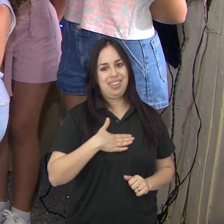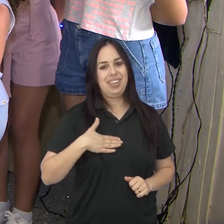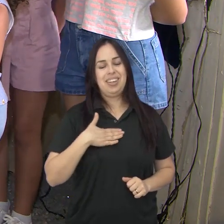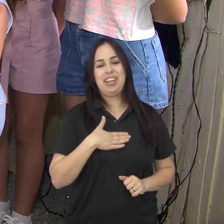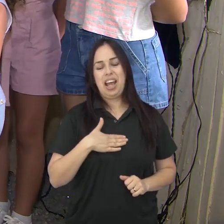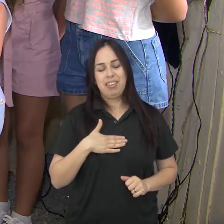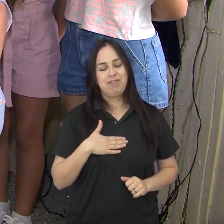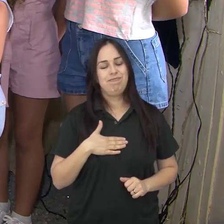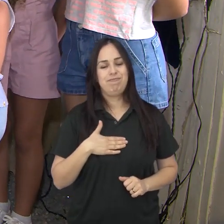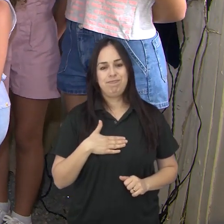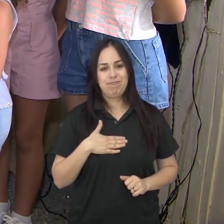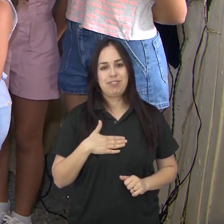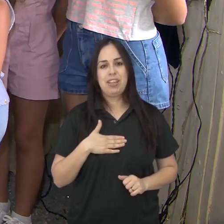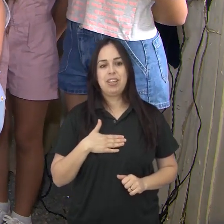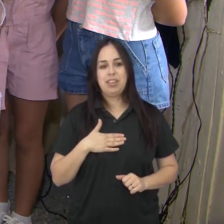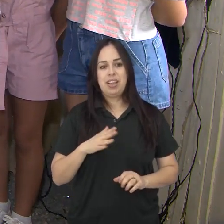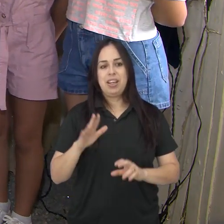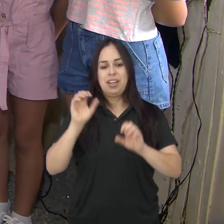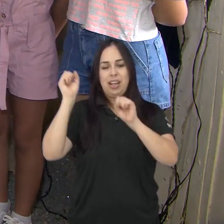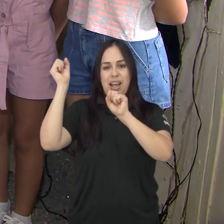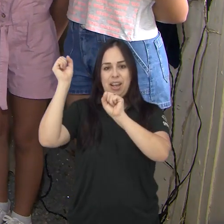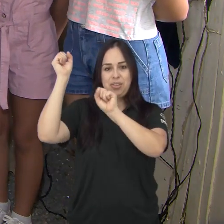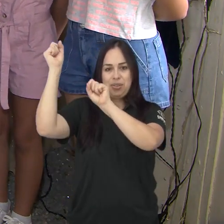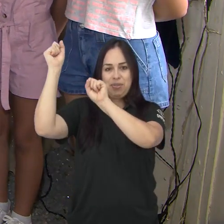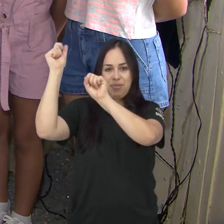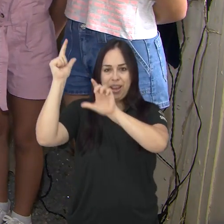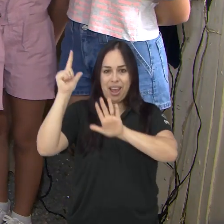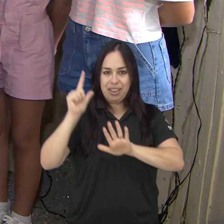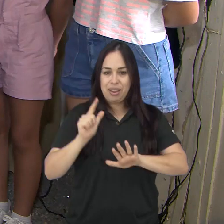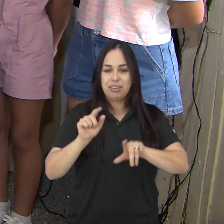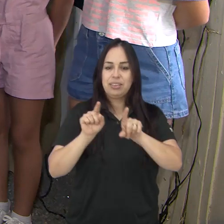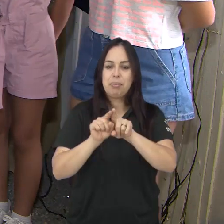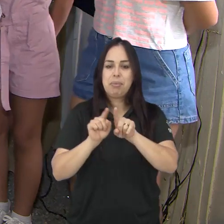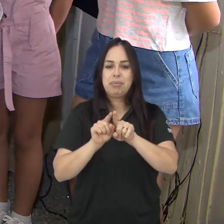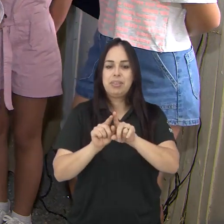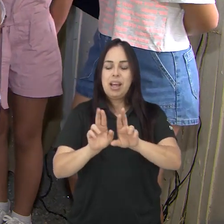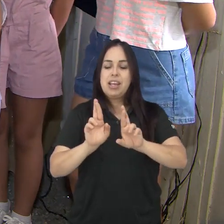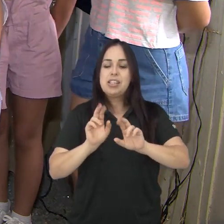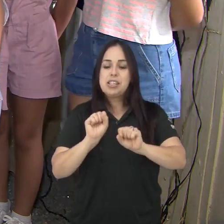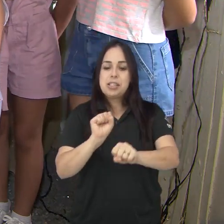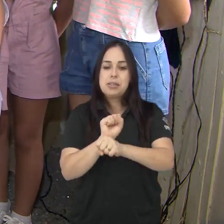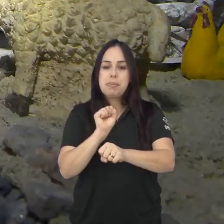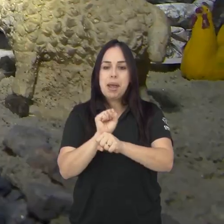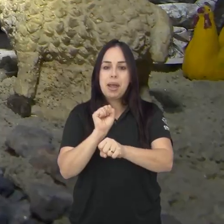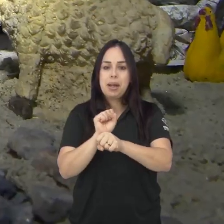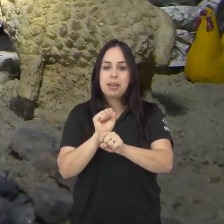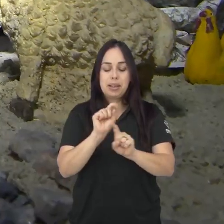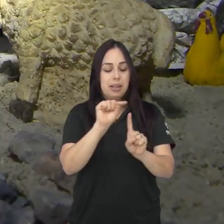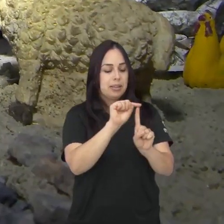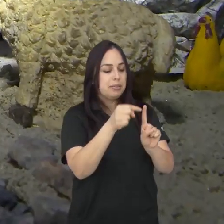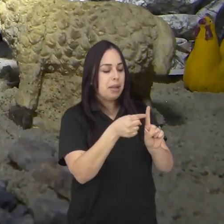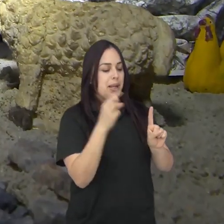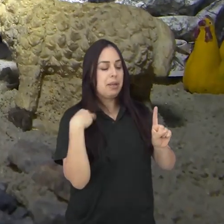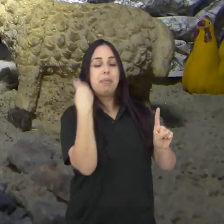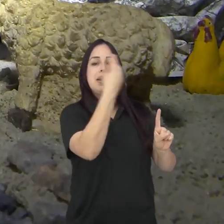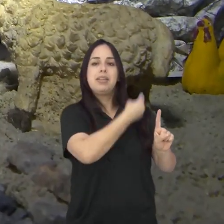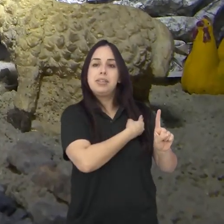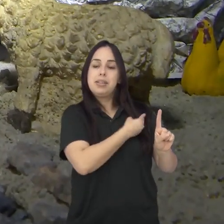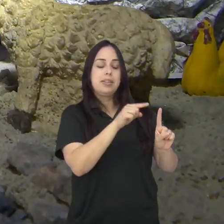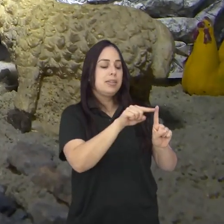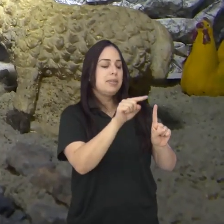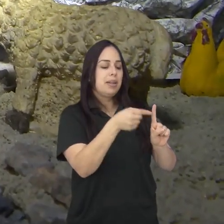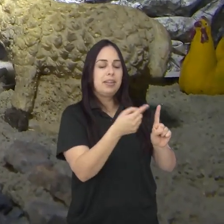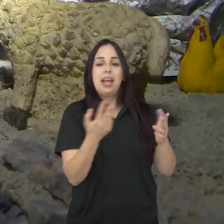né? É um verdadeiro advento mesmo pra gente. A gente vive esse advento mesmo, como é a espera de Maria